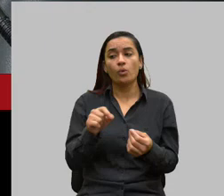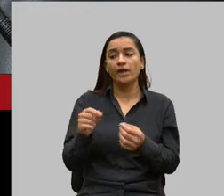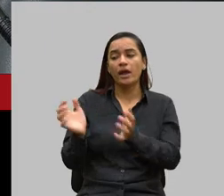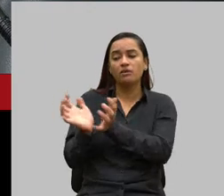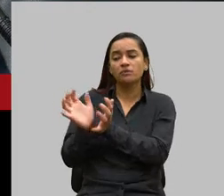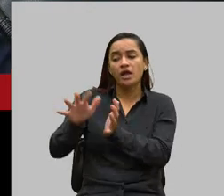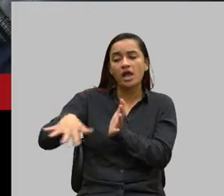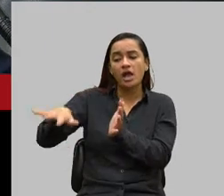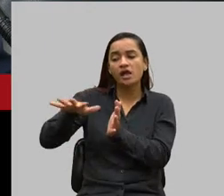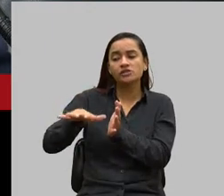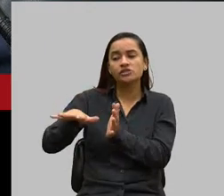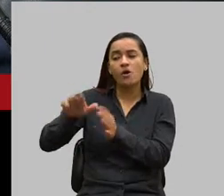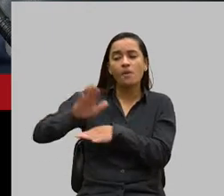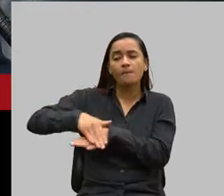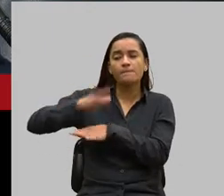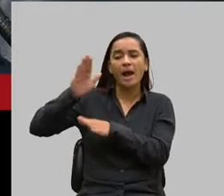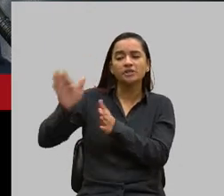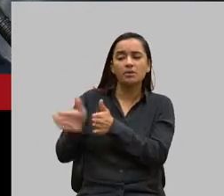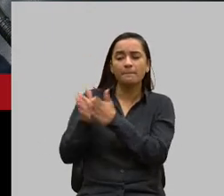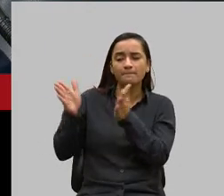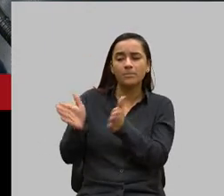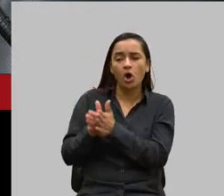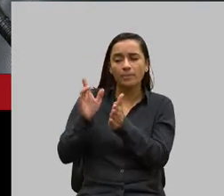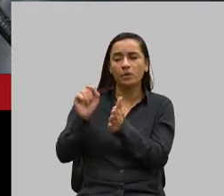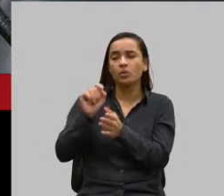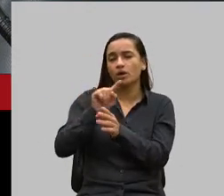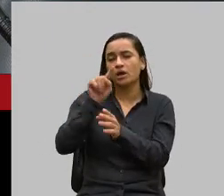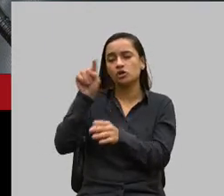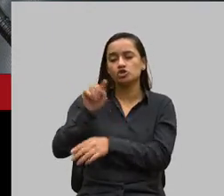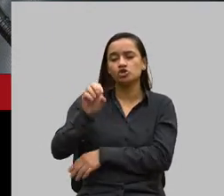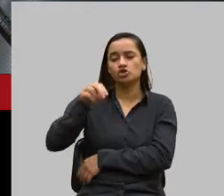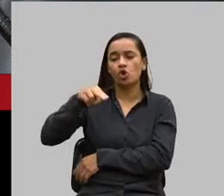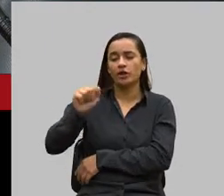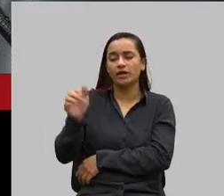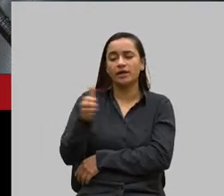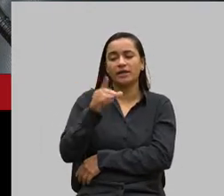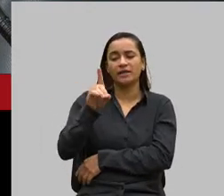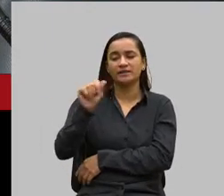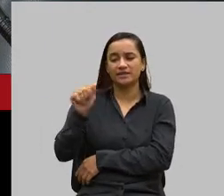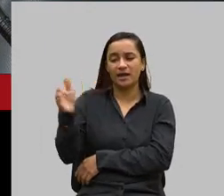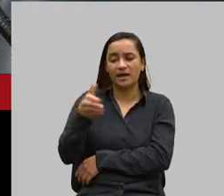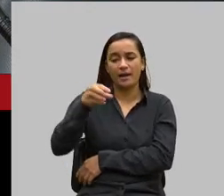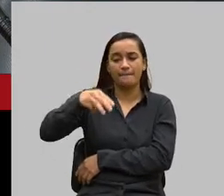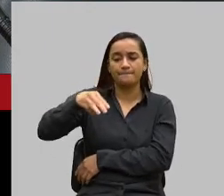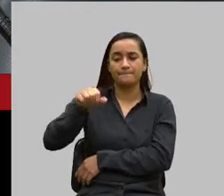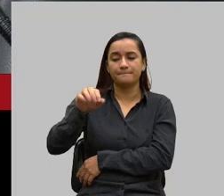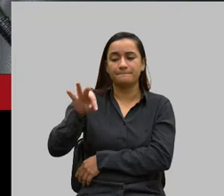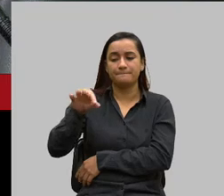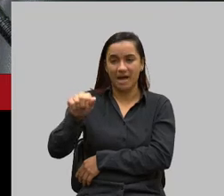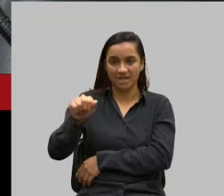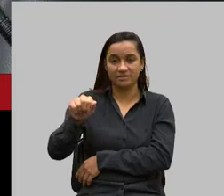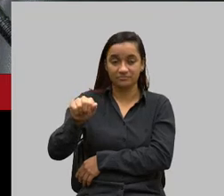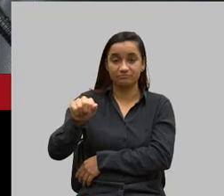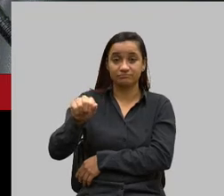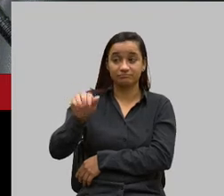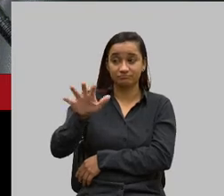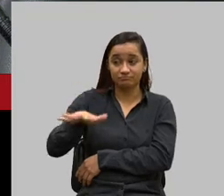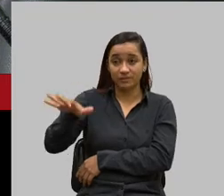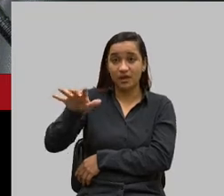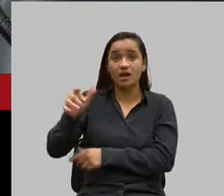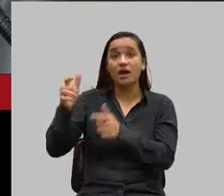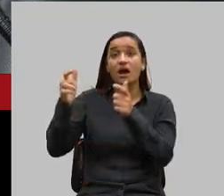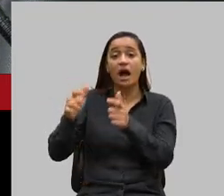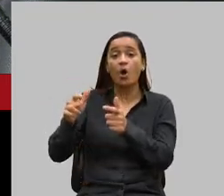mais empobrecidas que é a Zona da Mata e que vem a duras